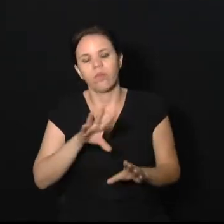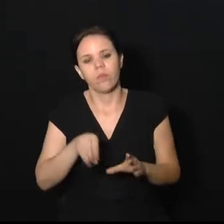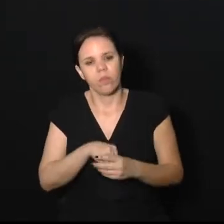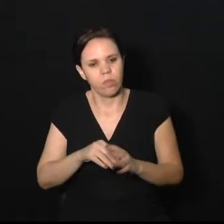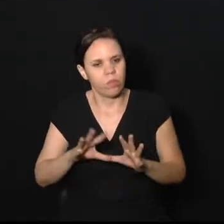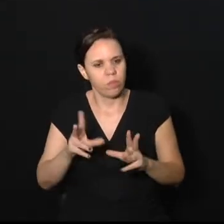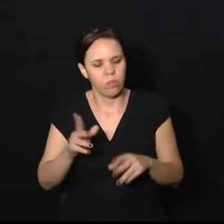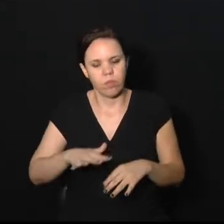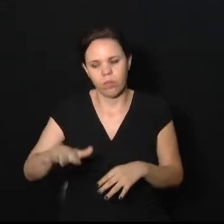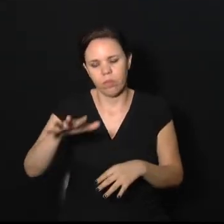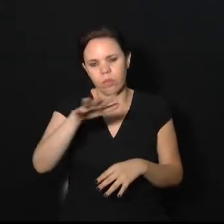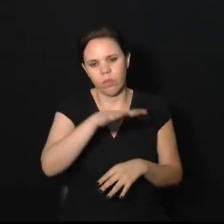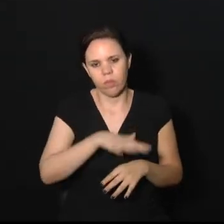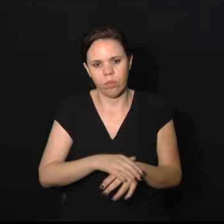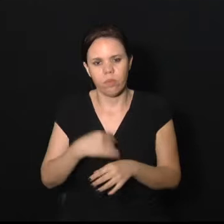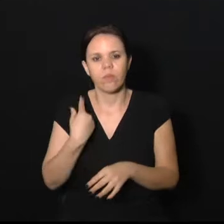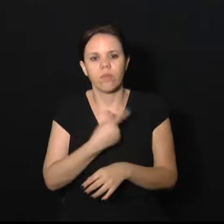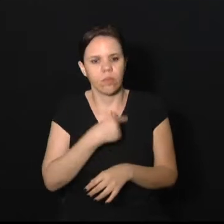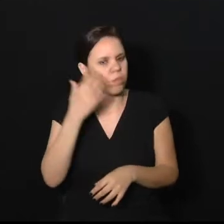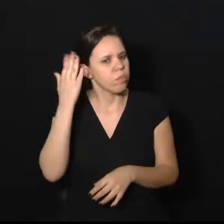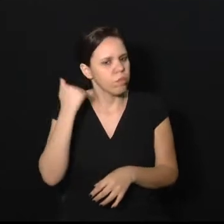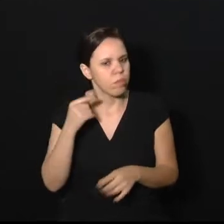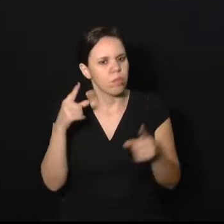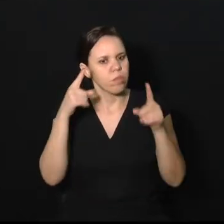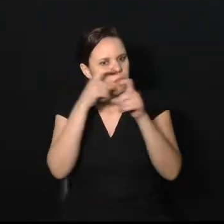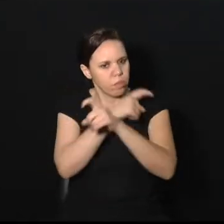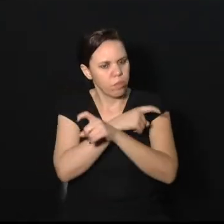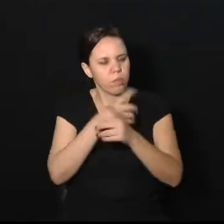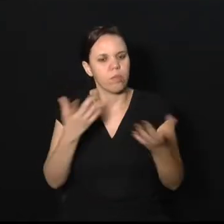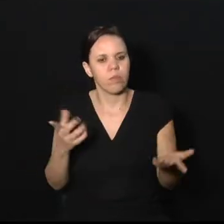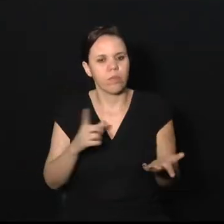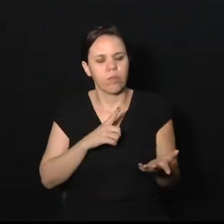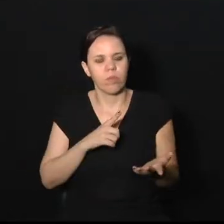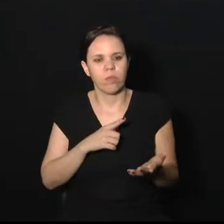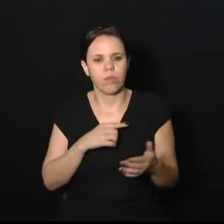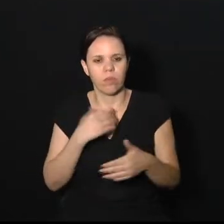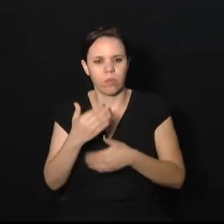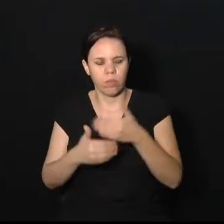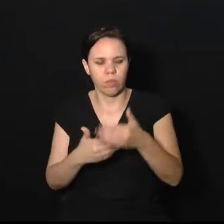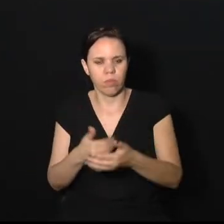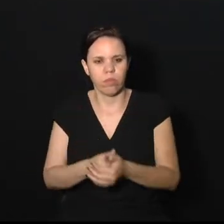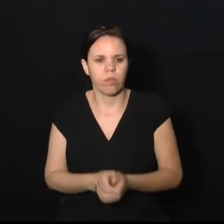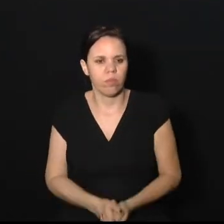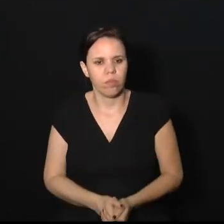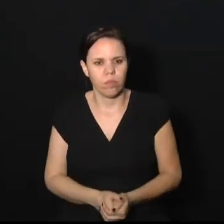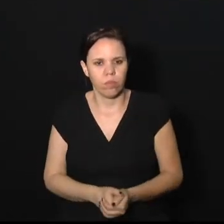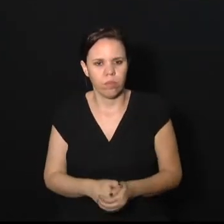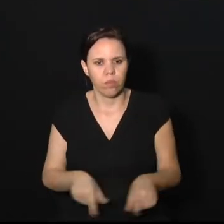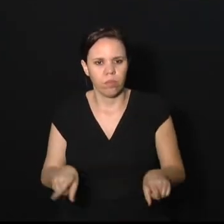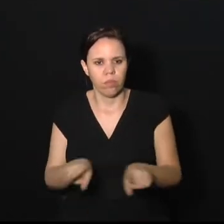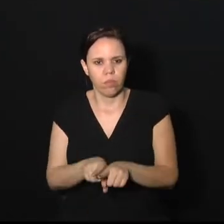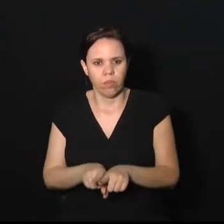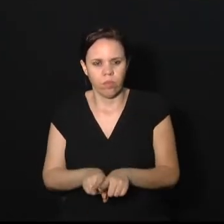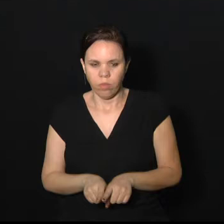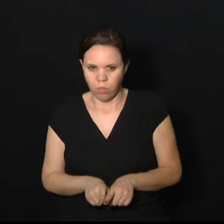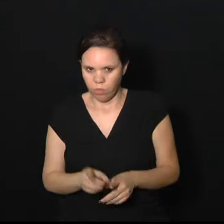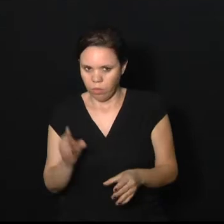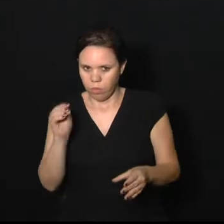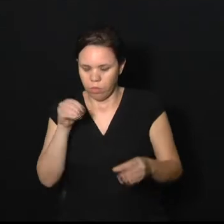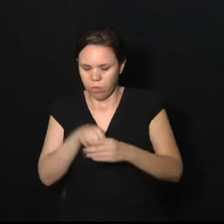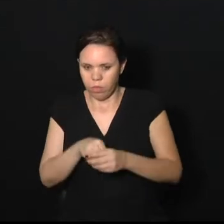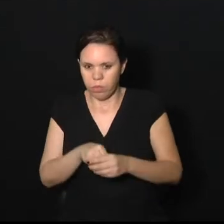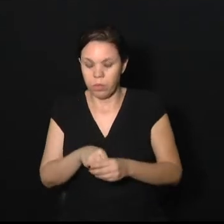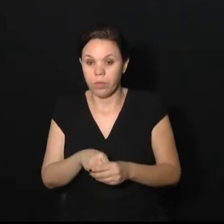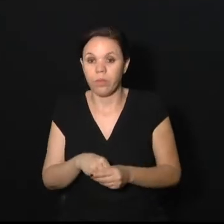essas áreas que hoje a gente sabe como a dificuldade de trabalhar em silos. Né? Isso também está muito dentro da questão